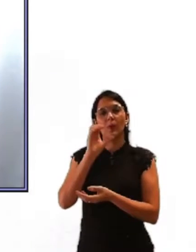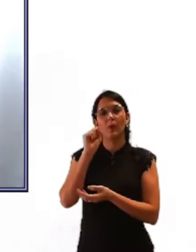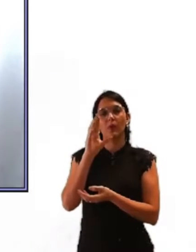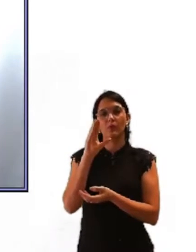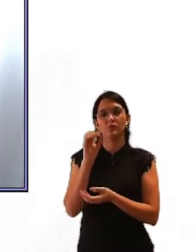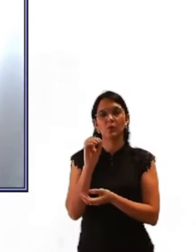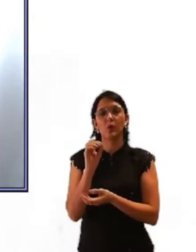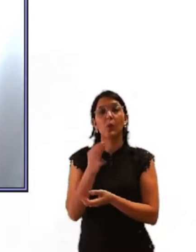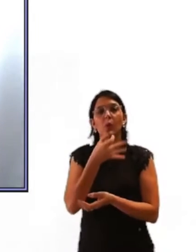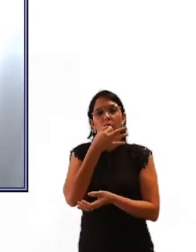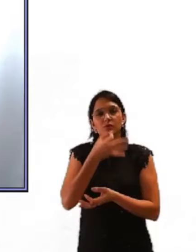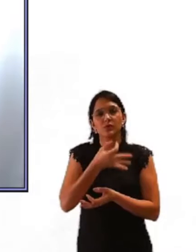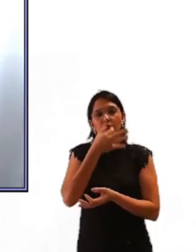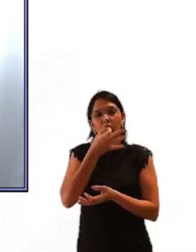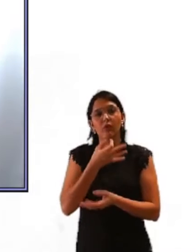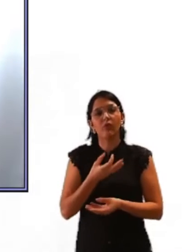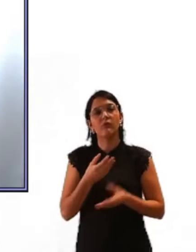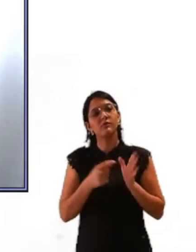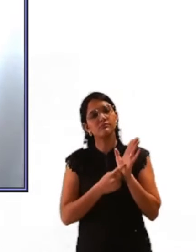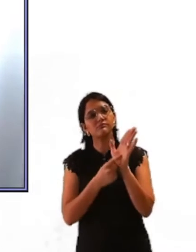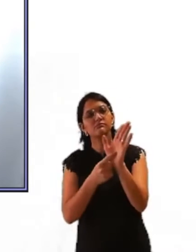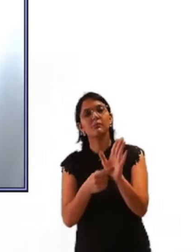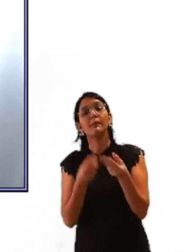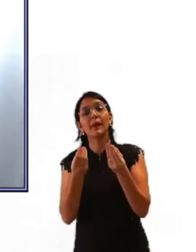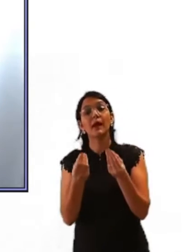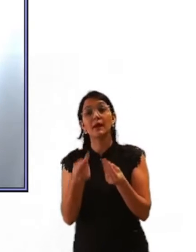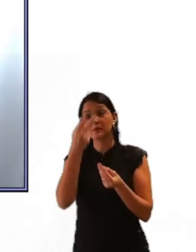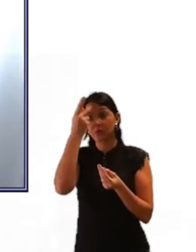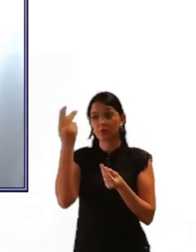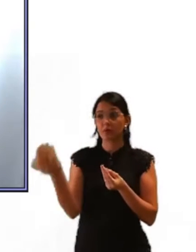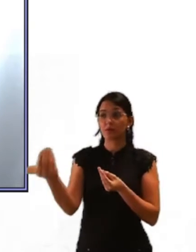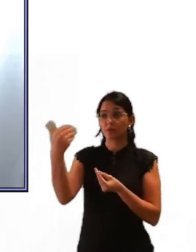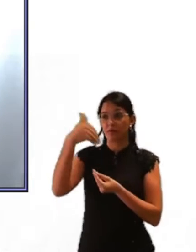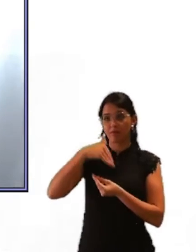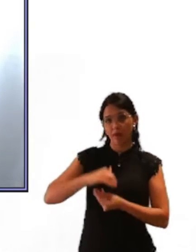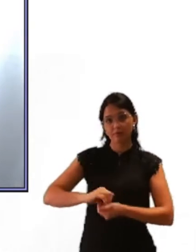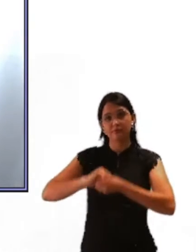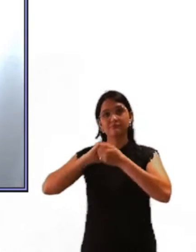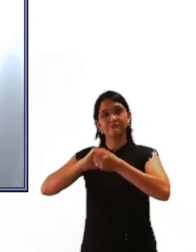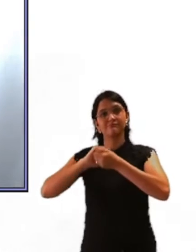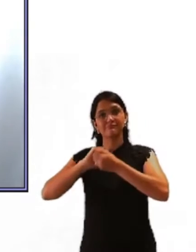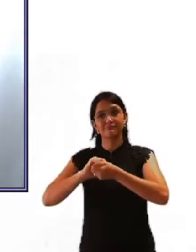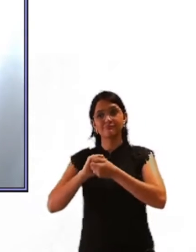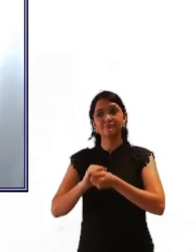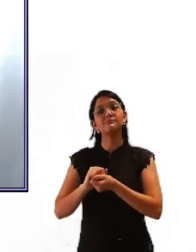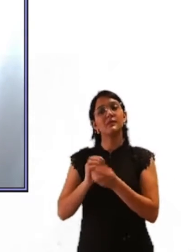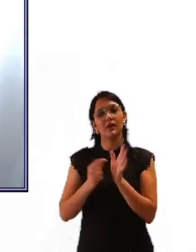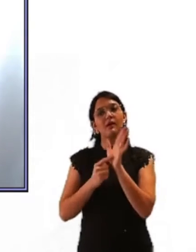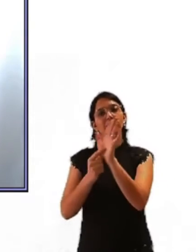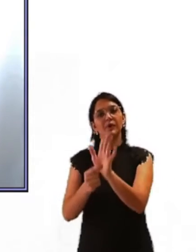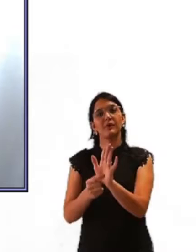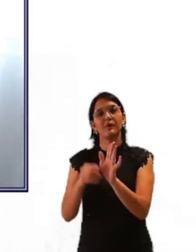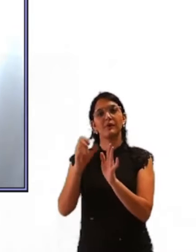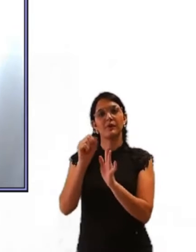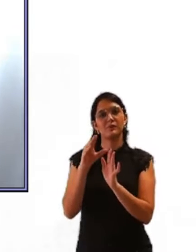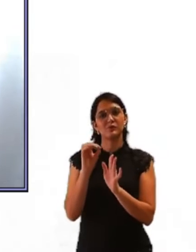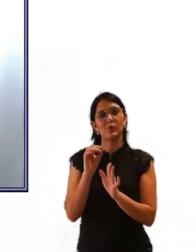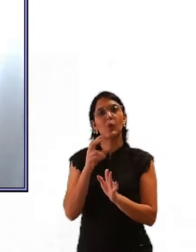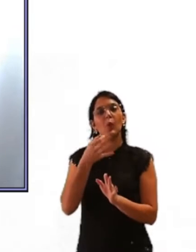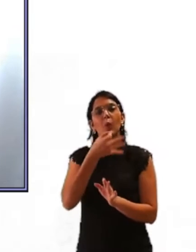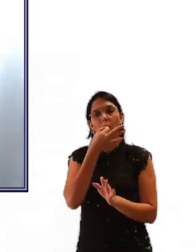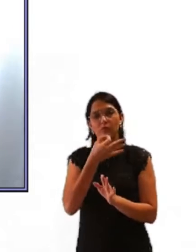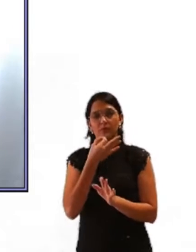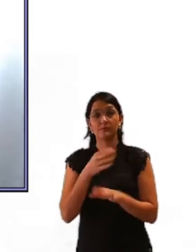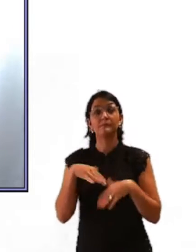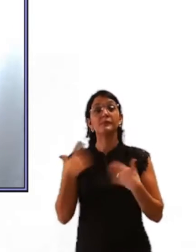para realizar acordos. E aí eu pergunto para vocês o seguinte: nos acordos, as partes tomam decisões. Há